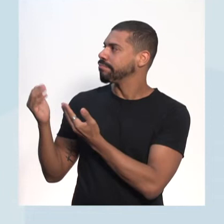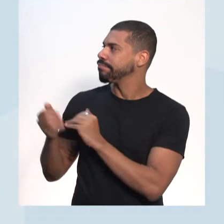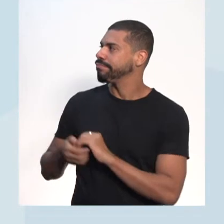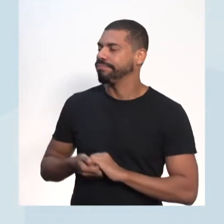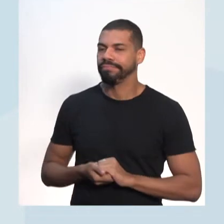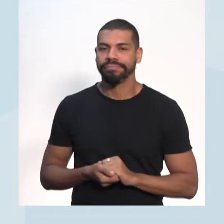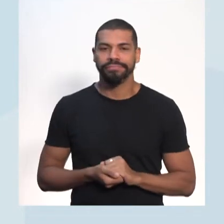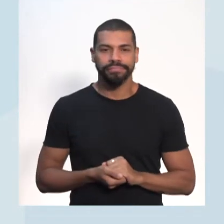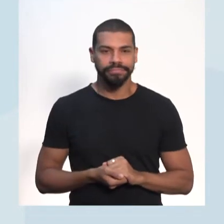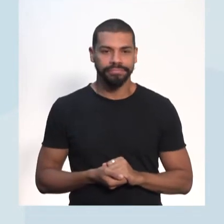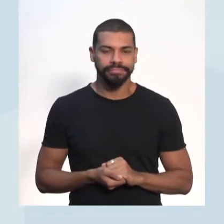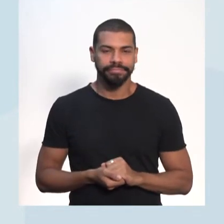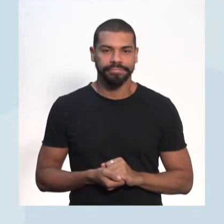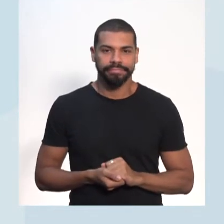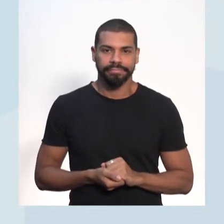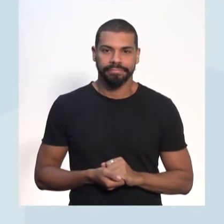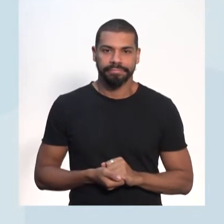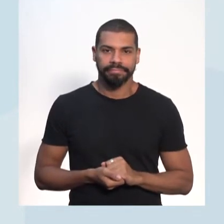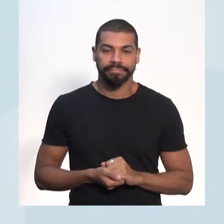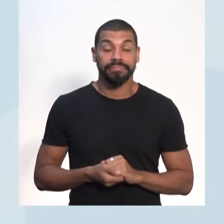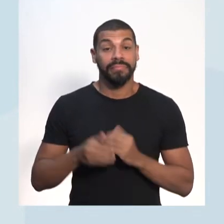link, AVEFAP,